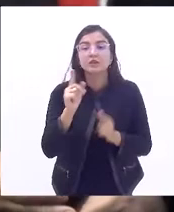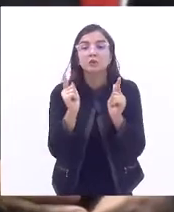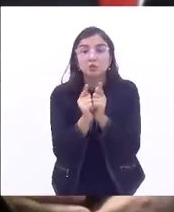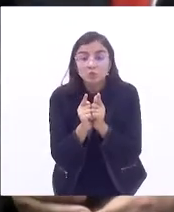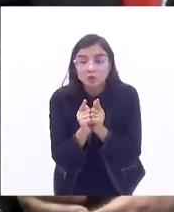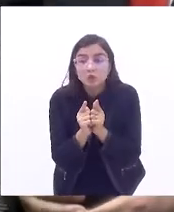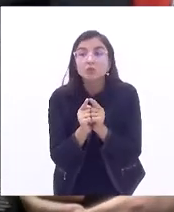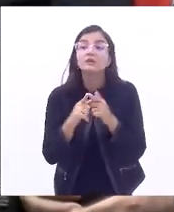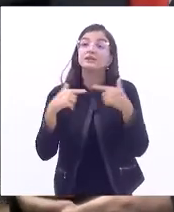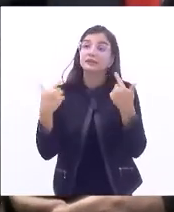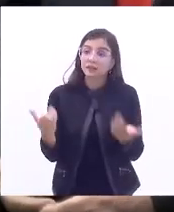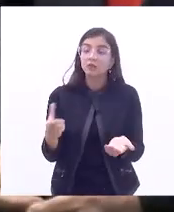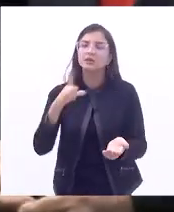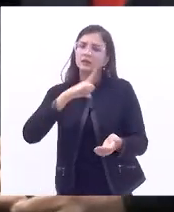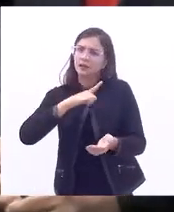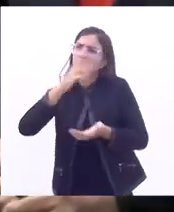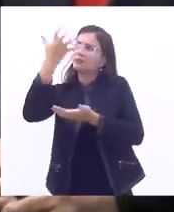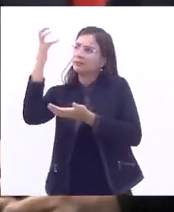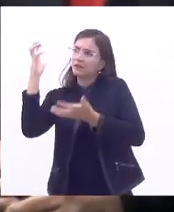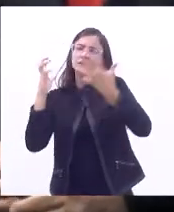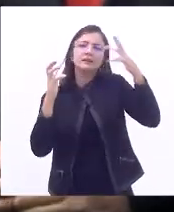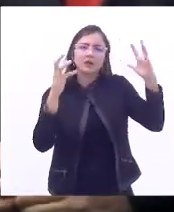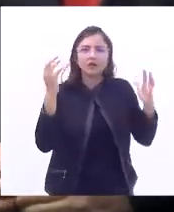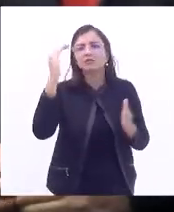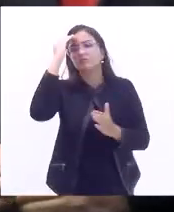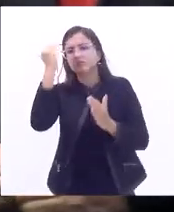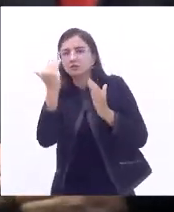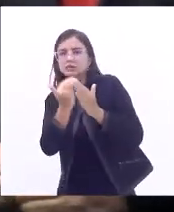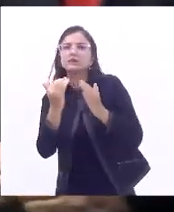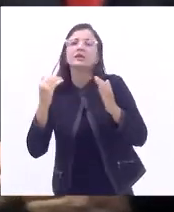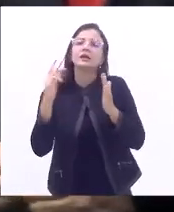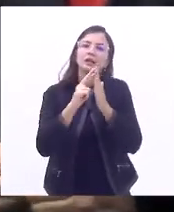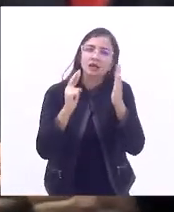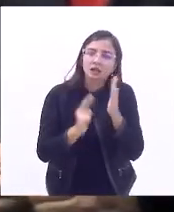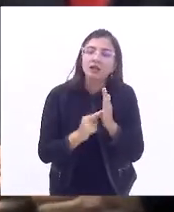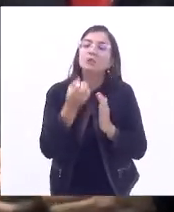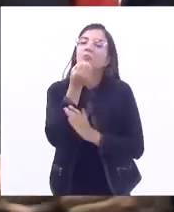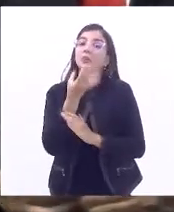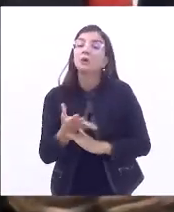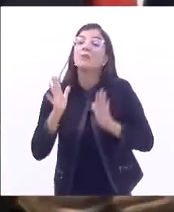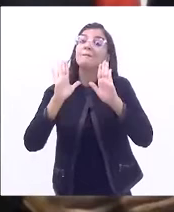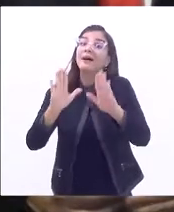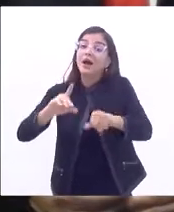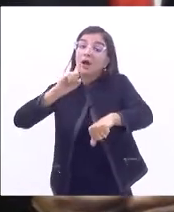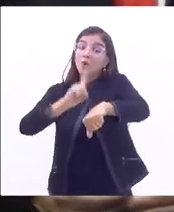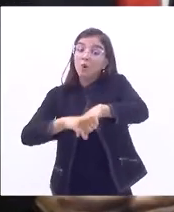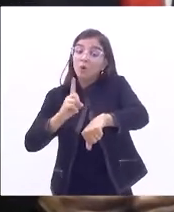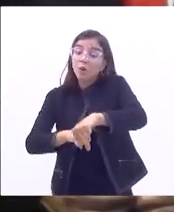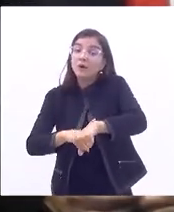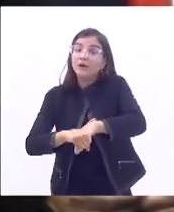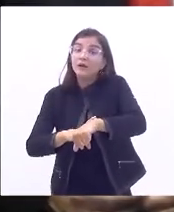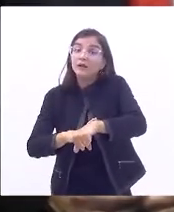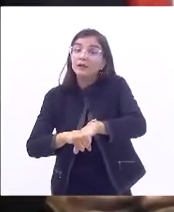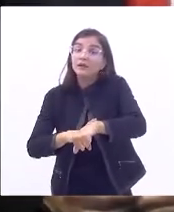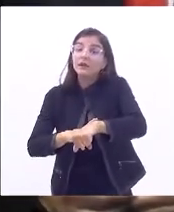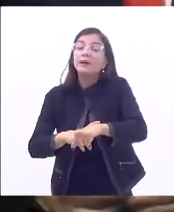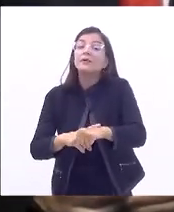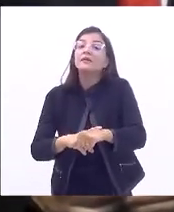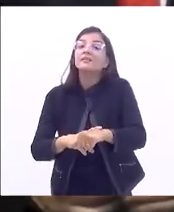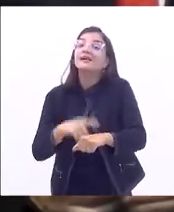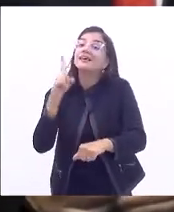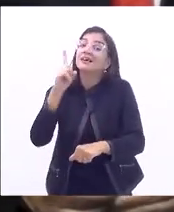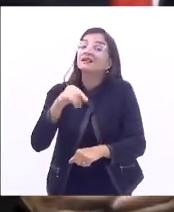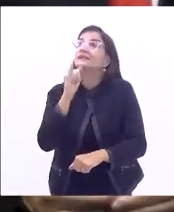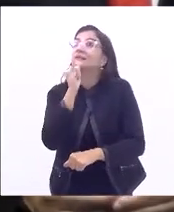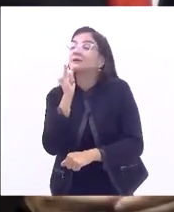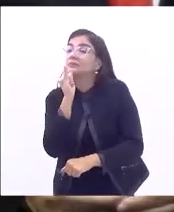condicionante ambiental, ele existe, mas a hora mais forte que você tem para exigir o seu cumprimento é casar uma coisa